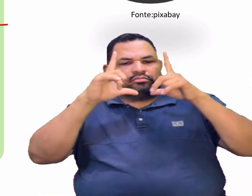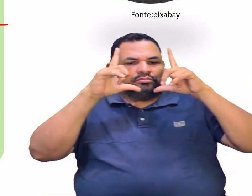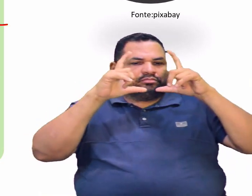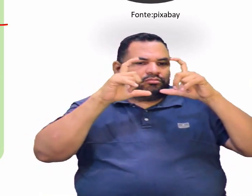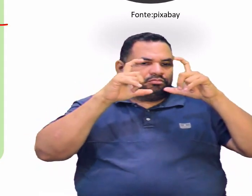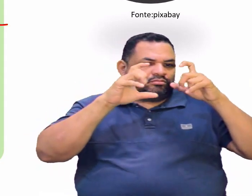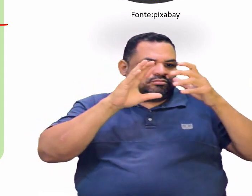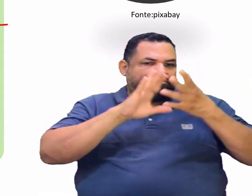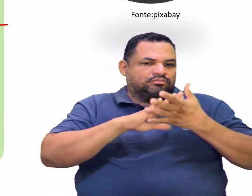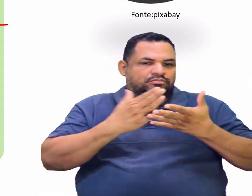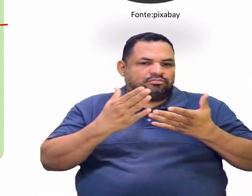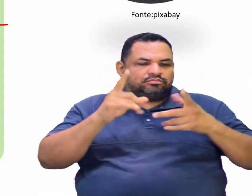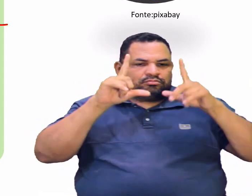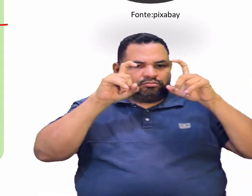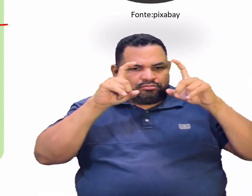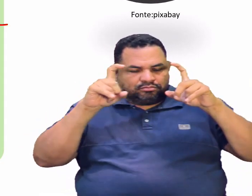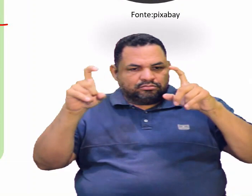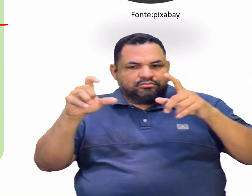gráficos,